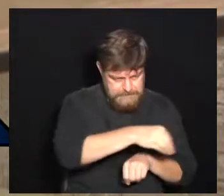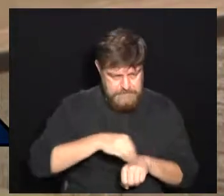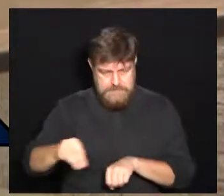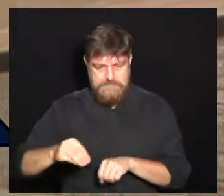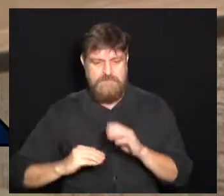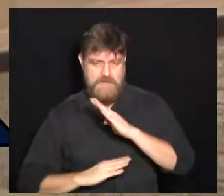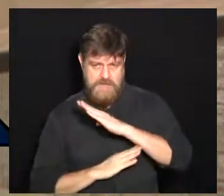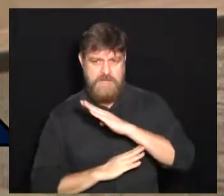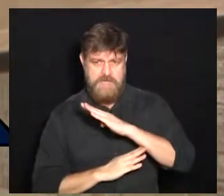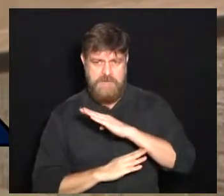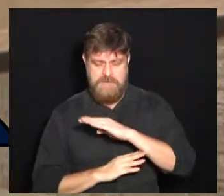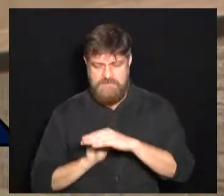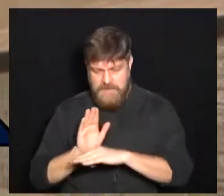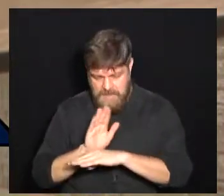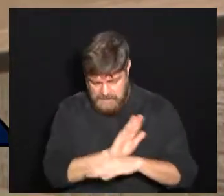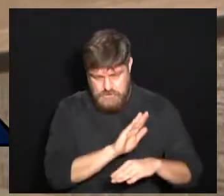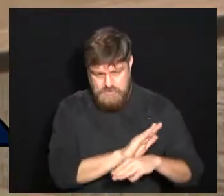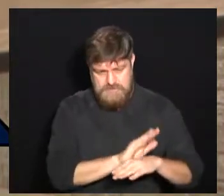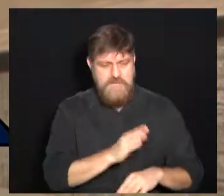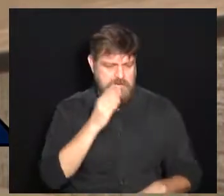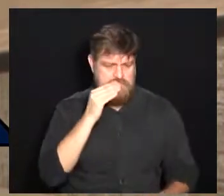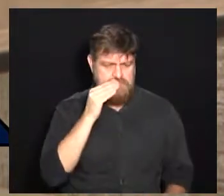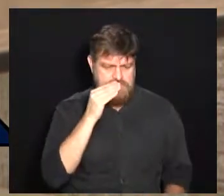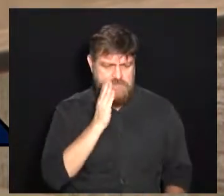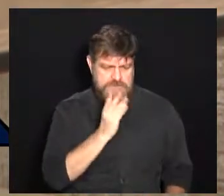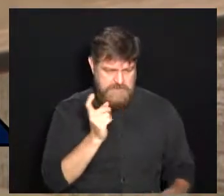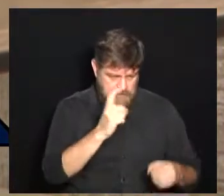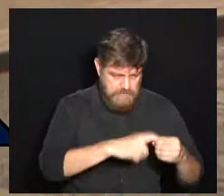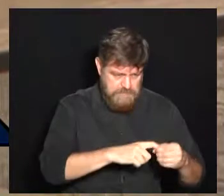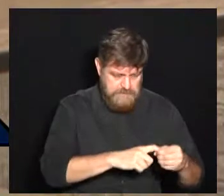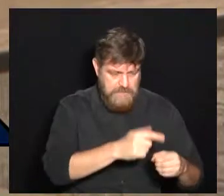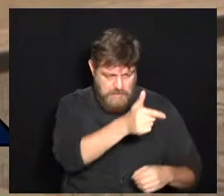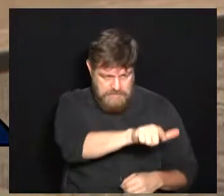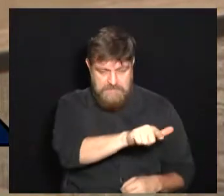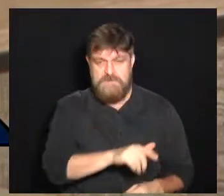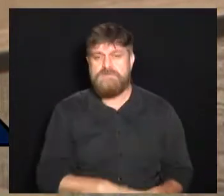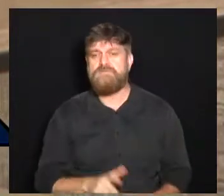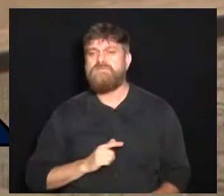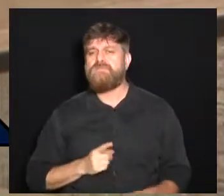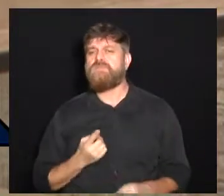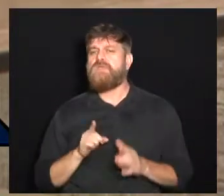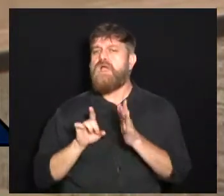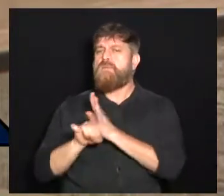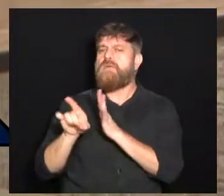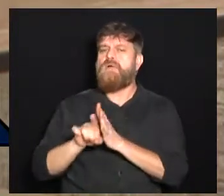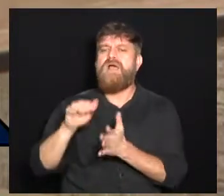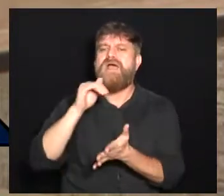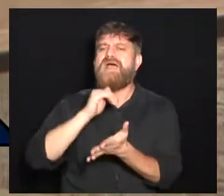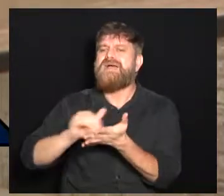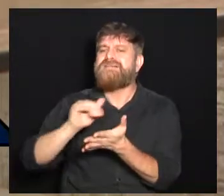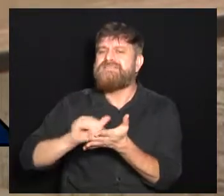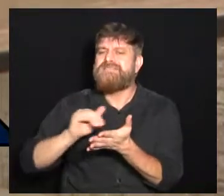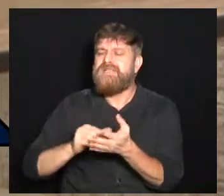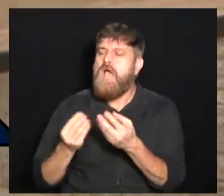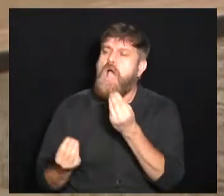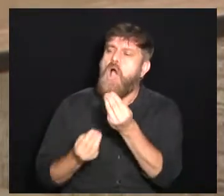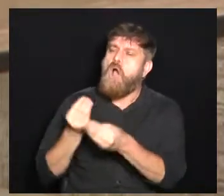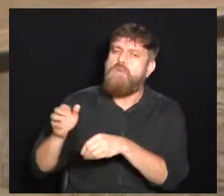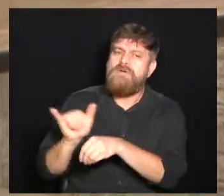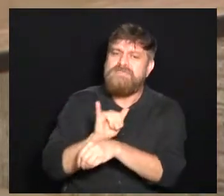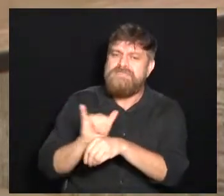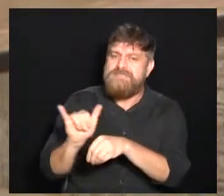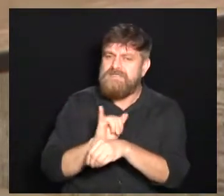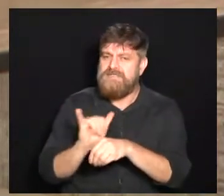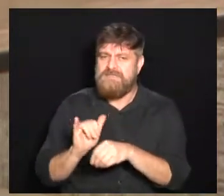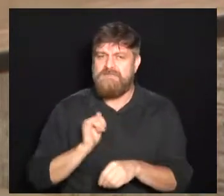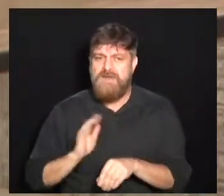uma outra coisa para responder uma pergunta que acho que não ficou o que a secretaria pode fazer, do ponto de